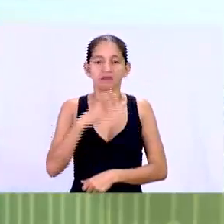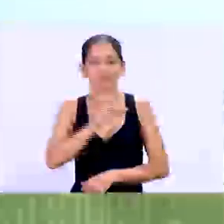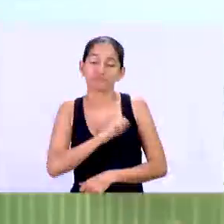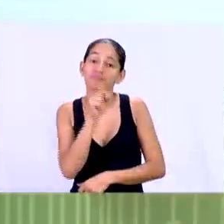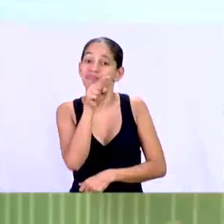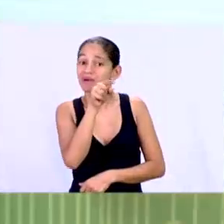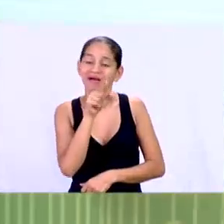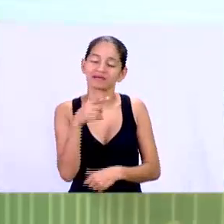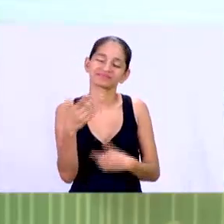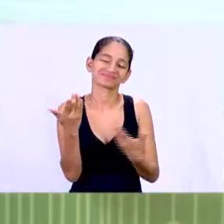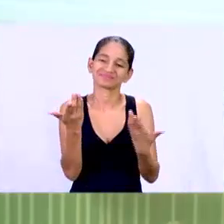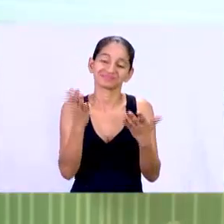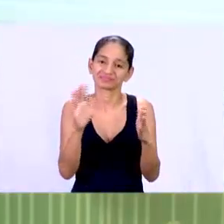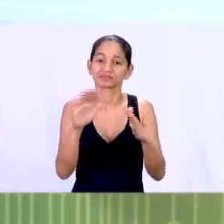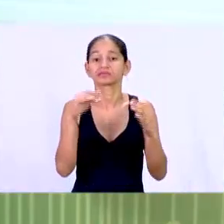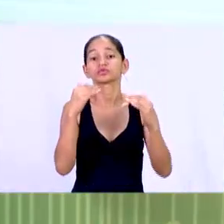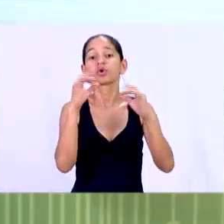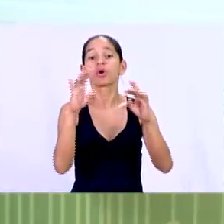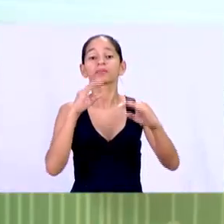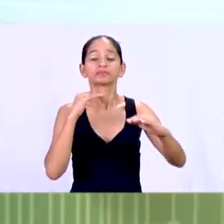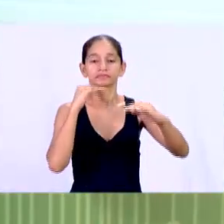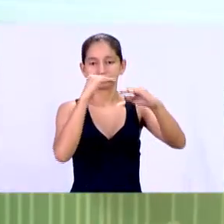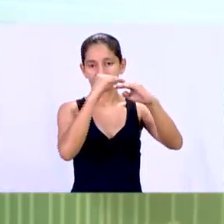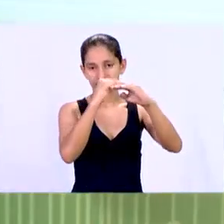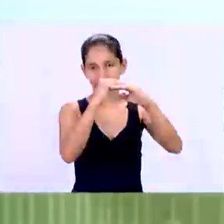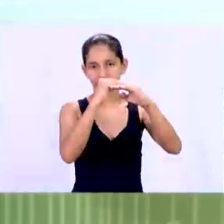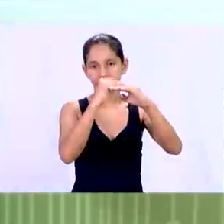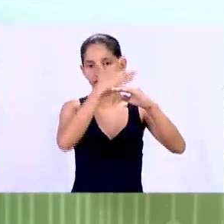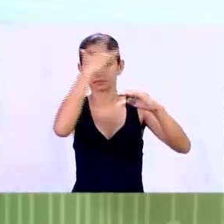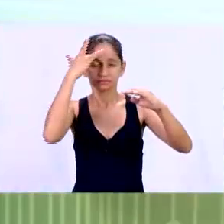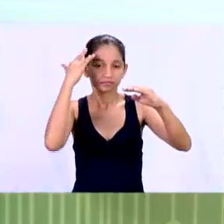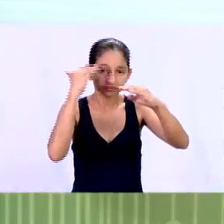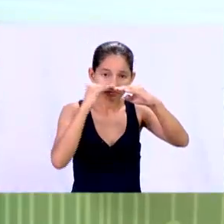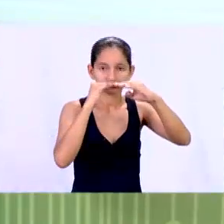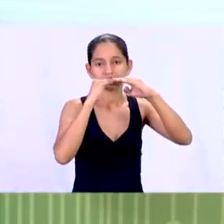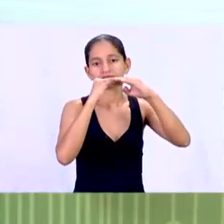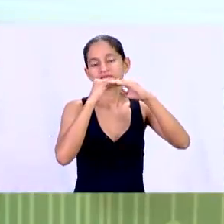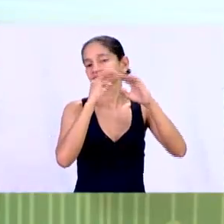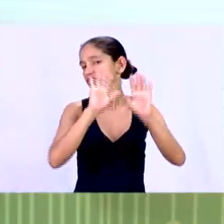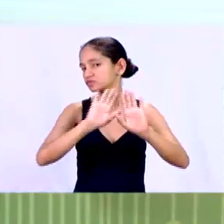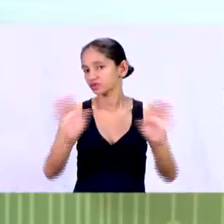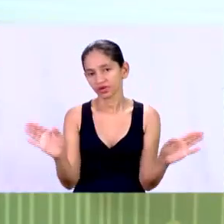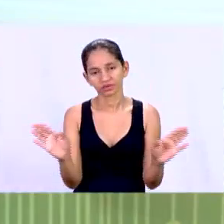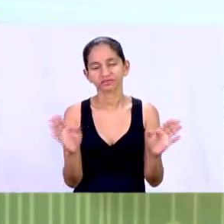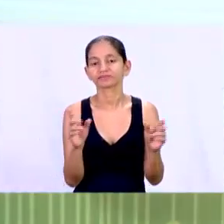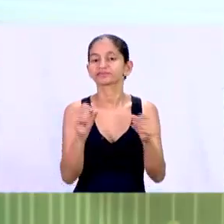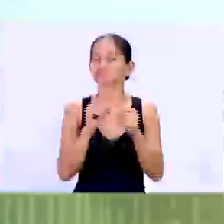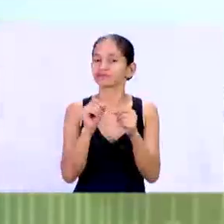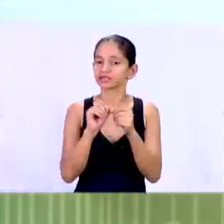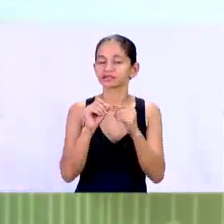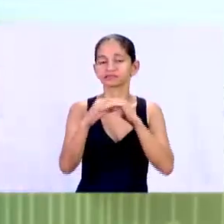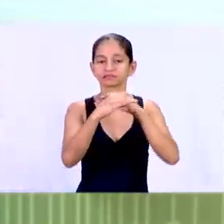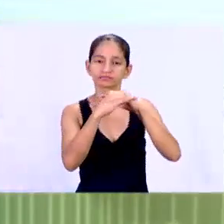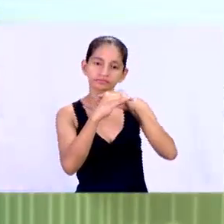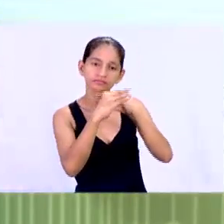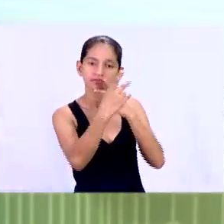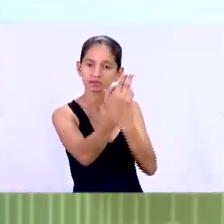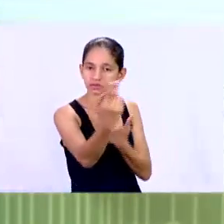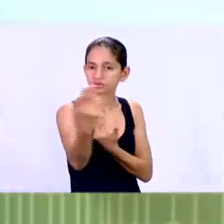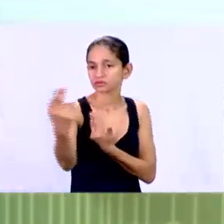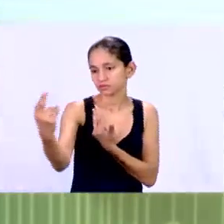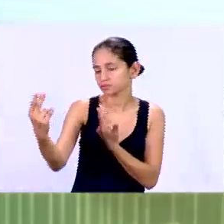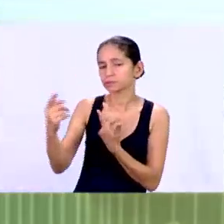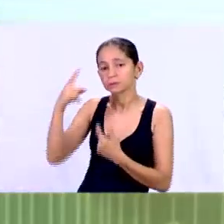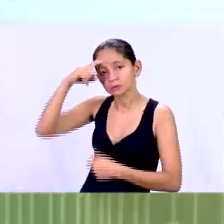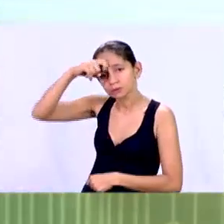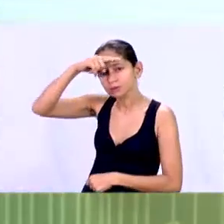pessoa, mas eu preciso respeitá-la, porque ela é um ser humano como eu. Então, eu acho que na dificuldade em